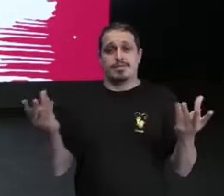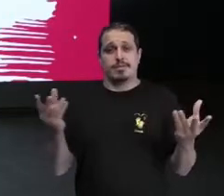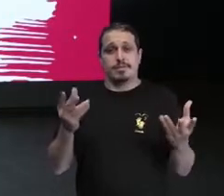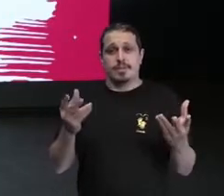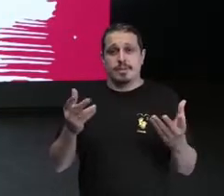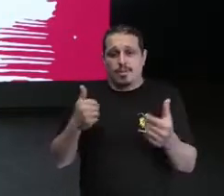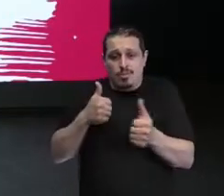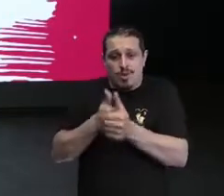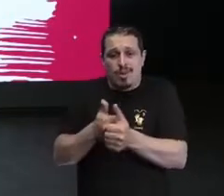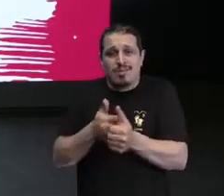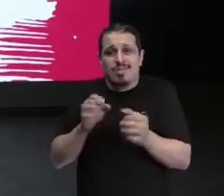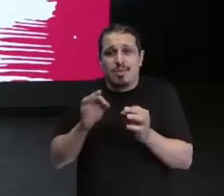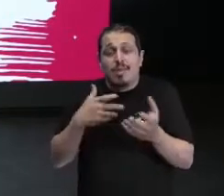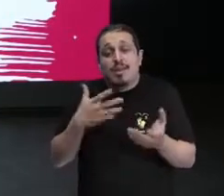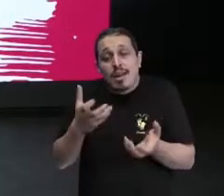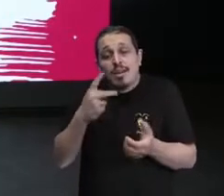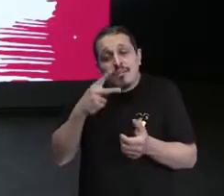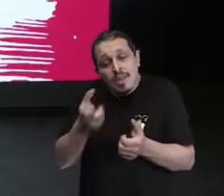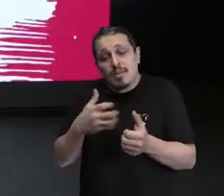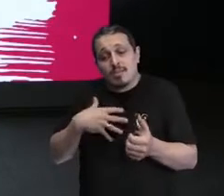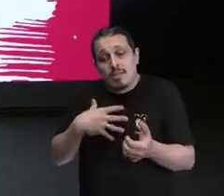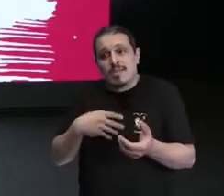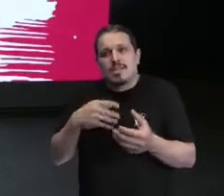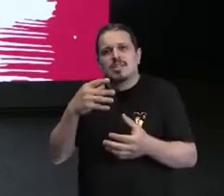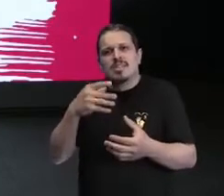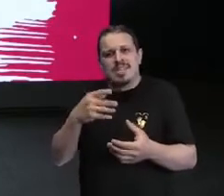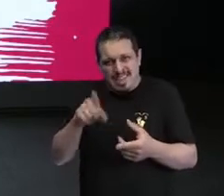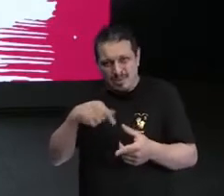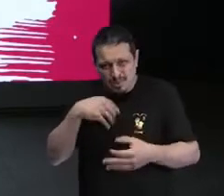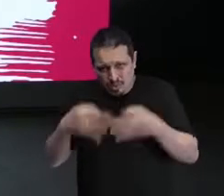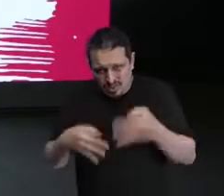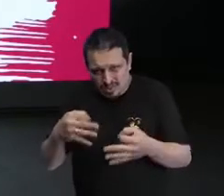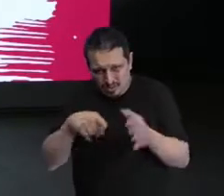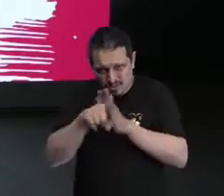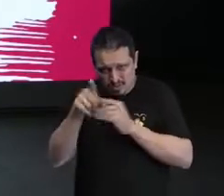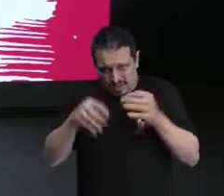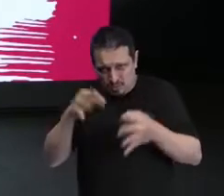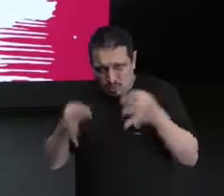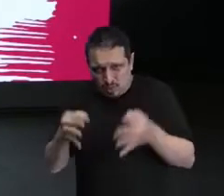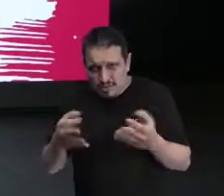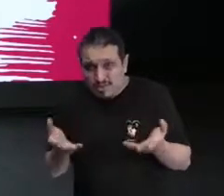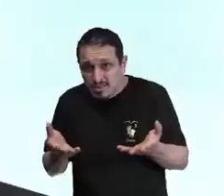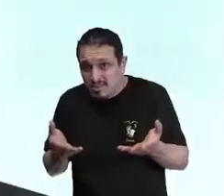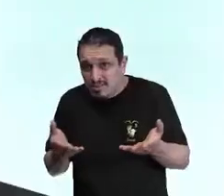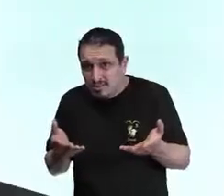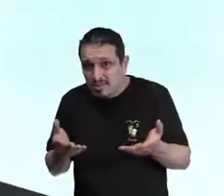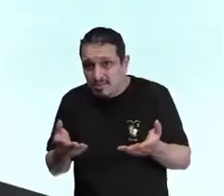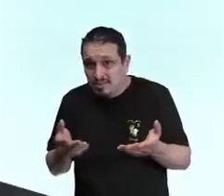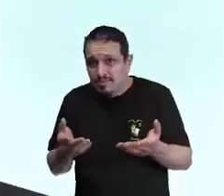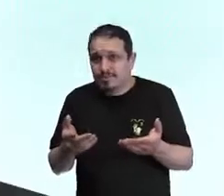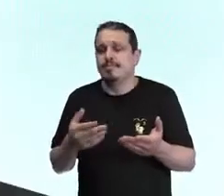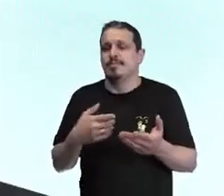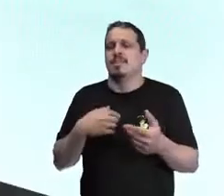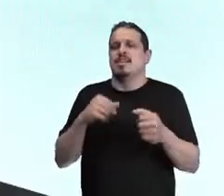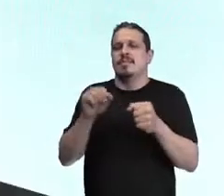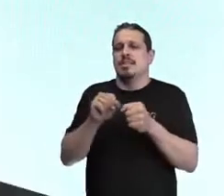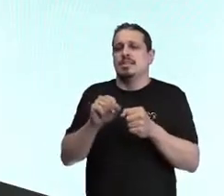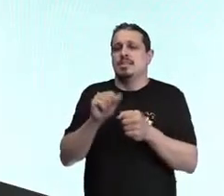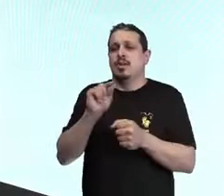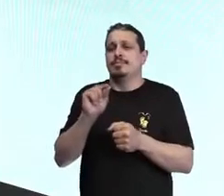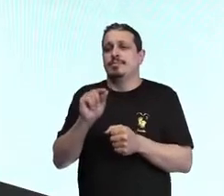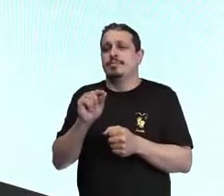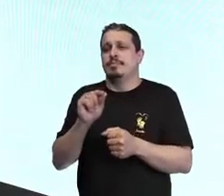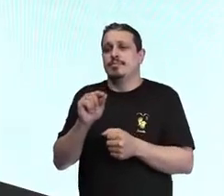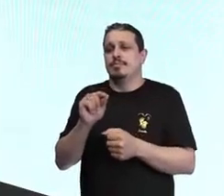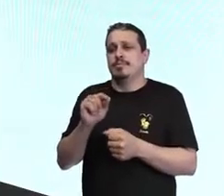isso. Agora me fala, isso é justo? A gente não tem um estatuto da criança e do adolescente que fala que todas as crianças são iguais,